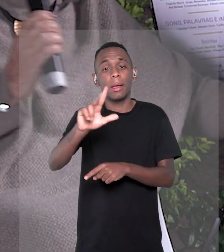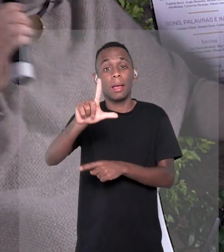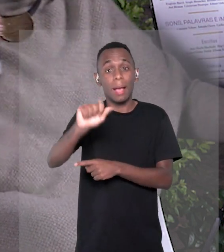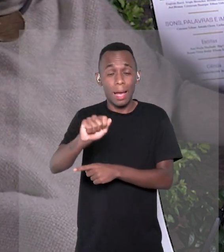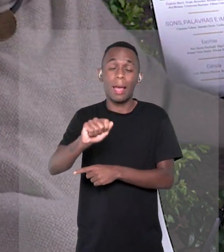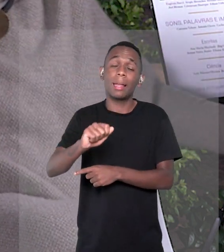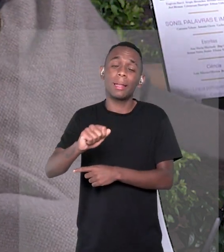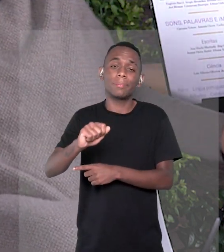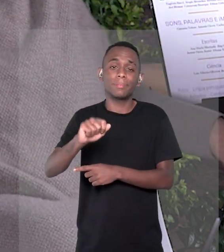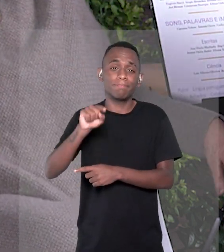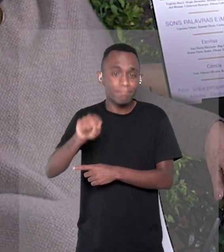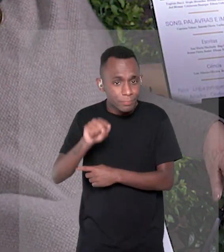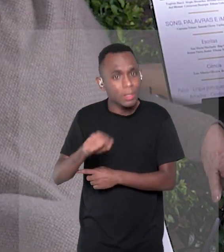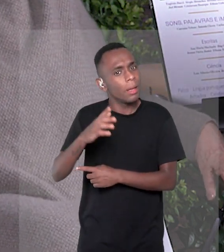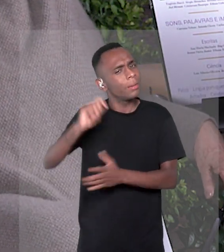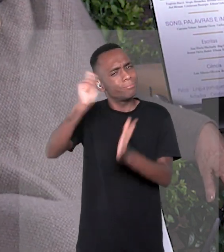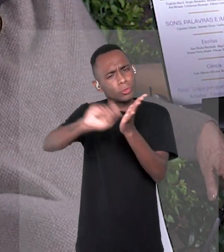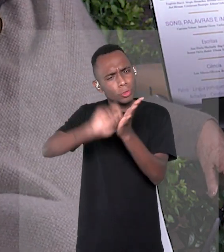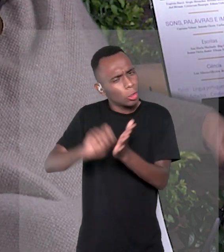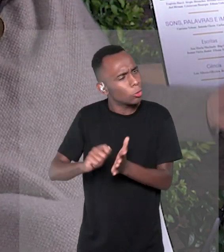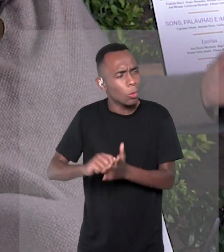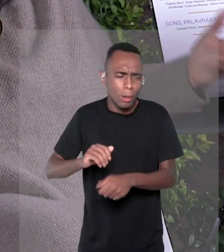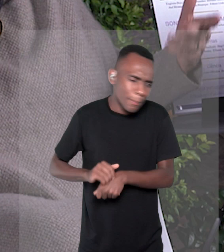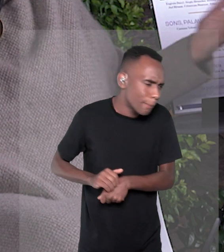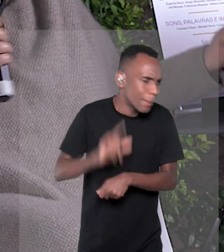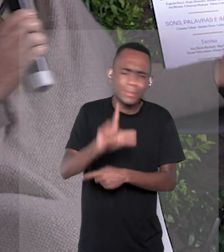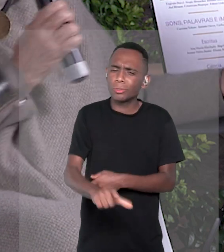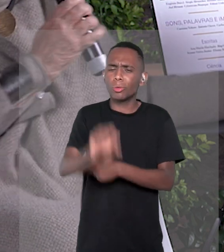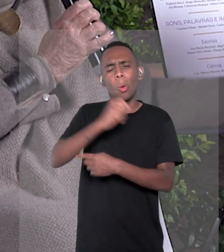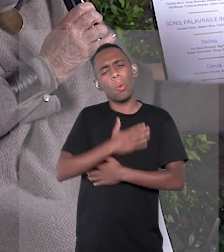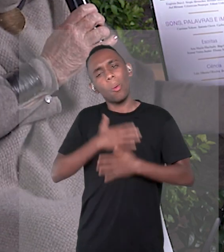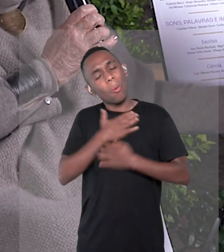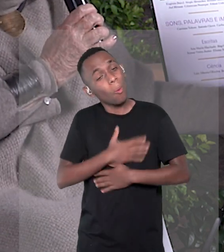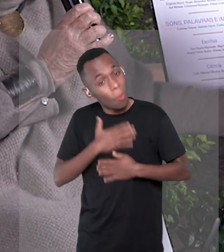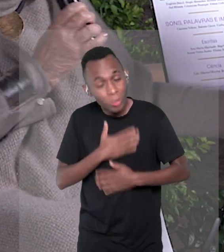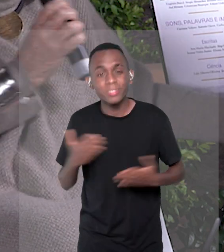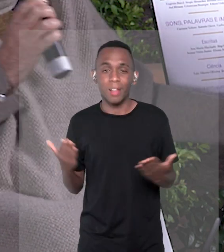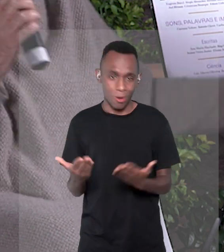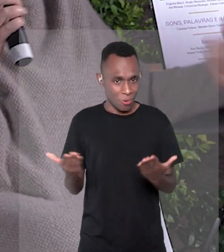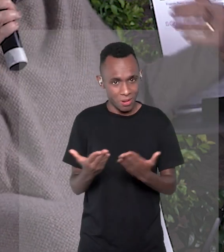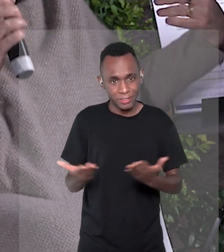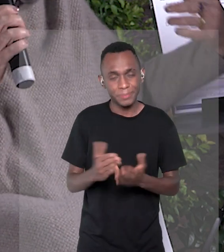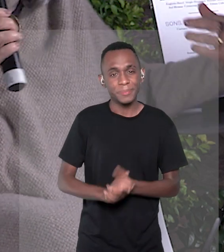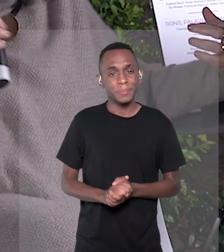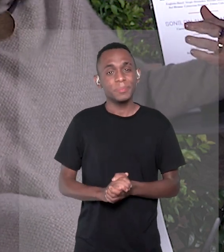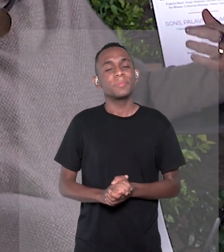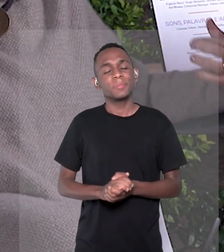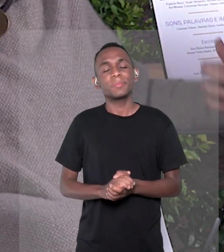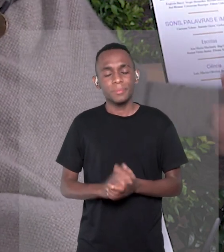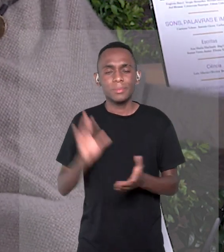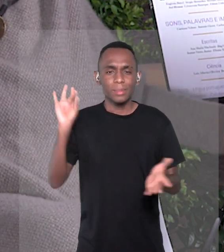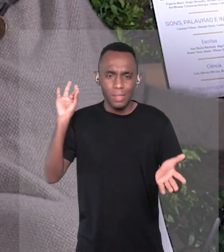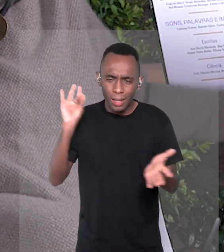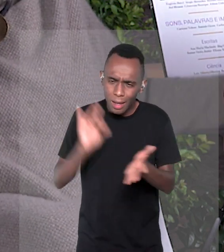autora preferida e realmente uma grande escritora da língua portuguesa, colaboradora da